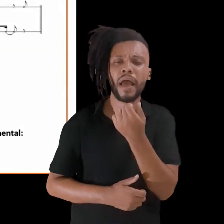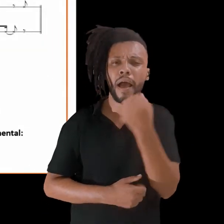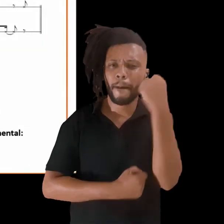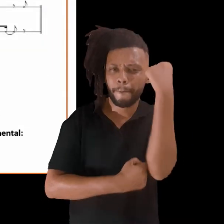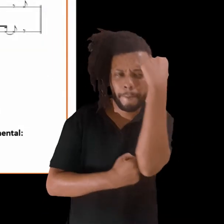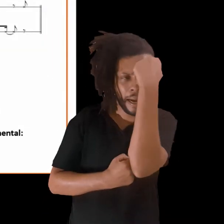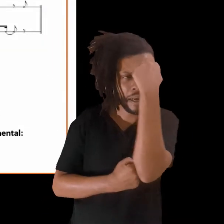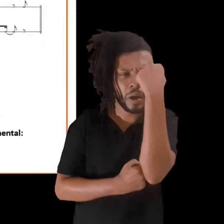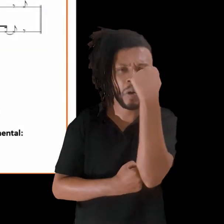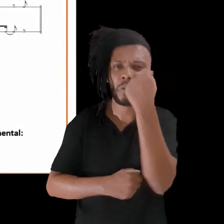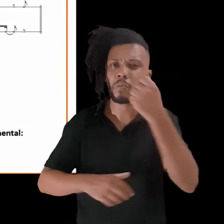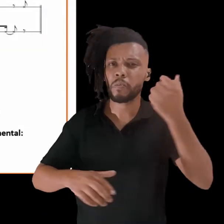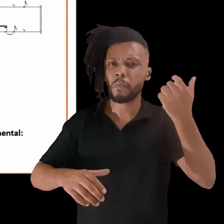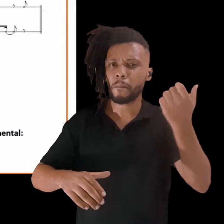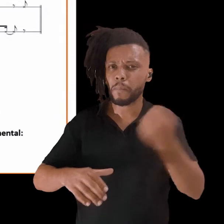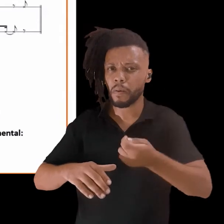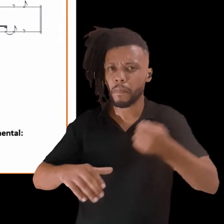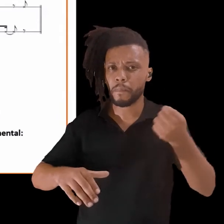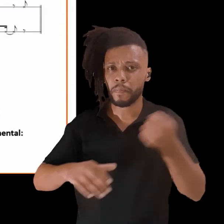vez.